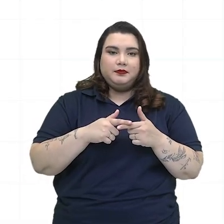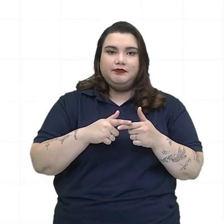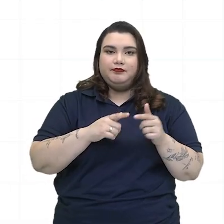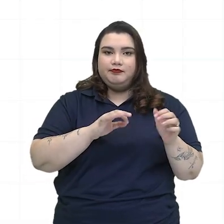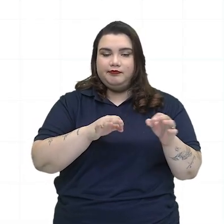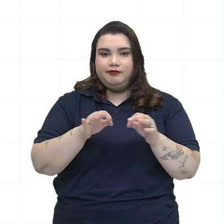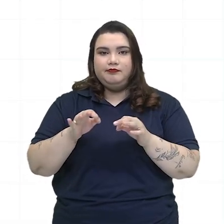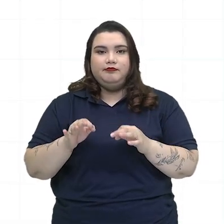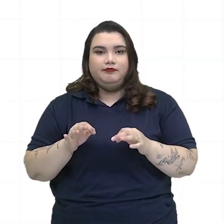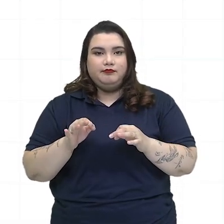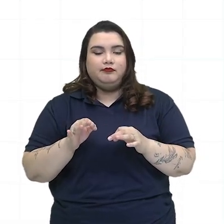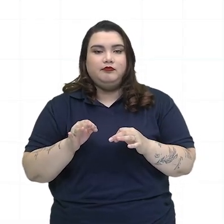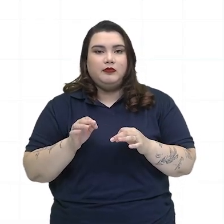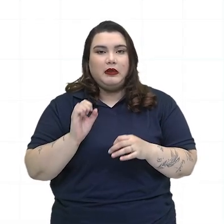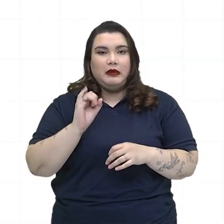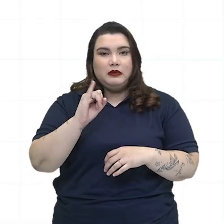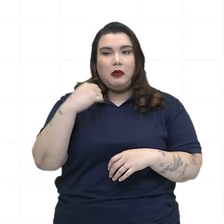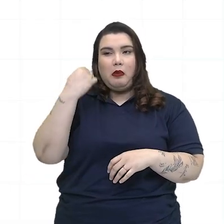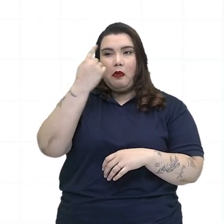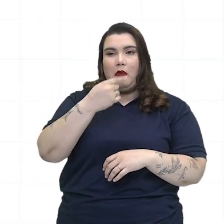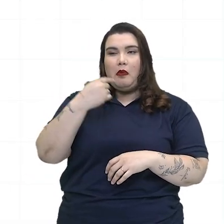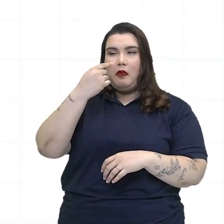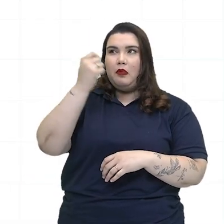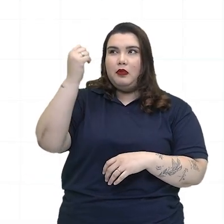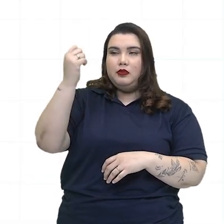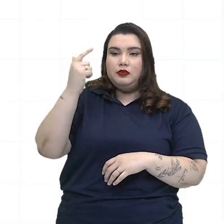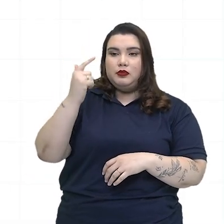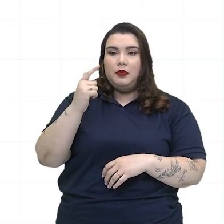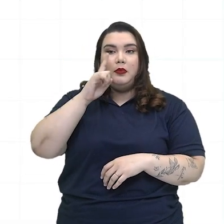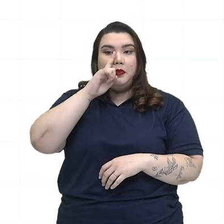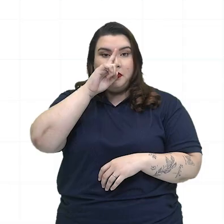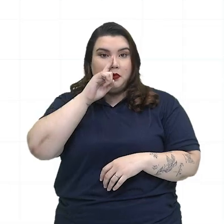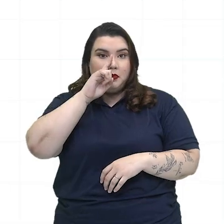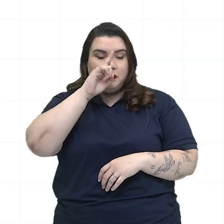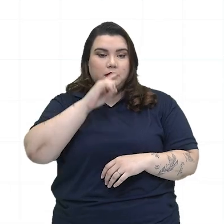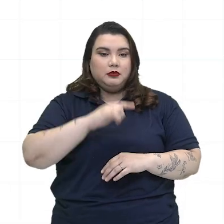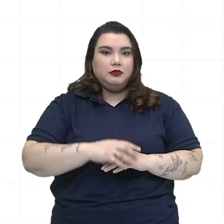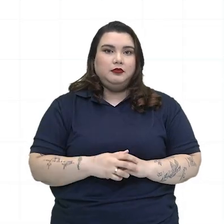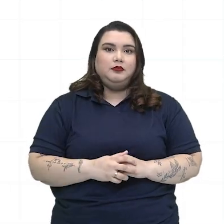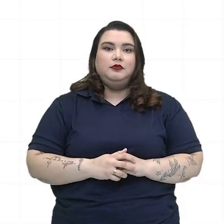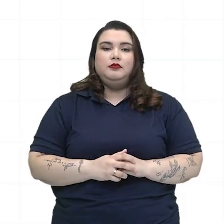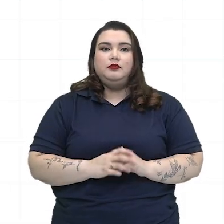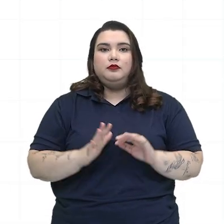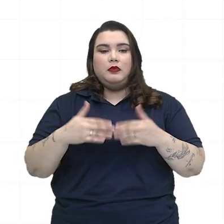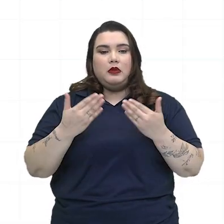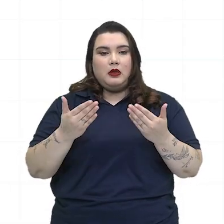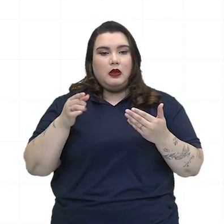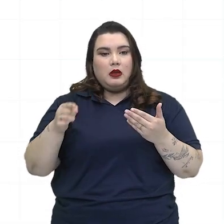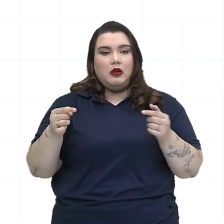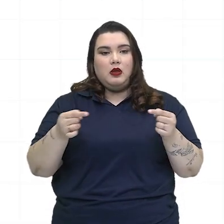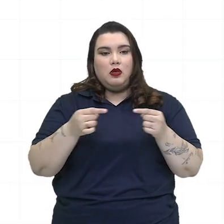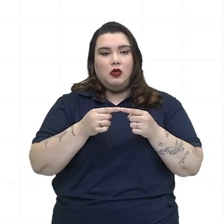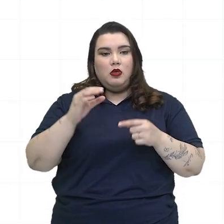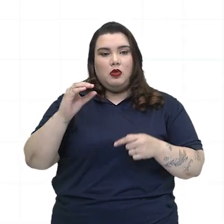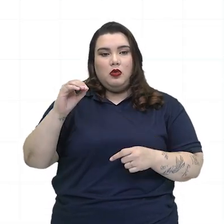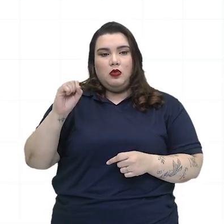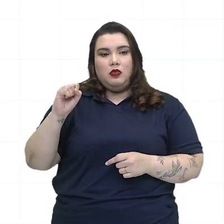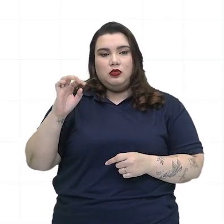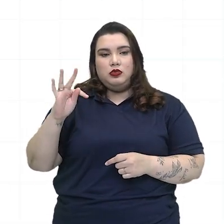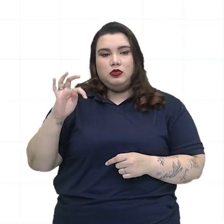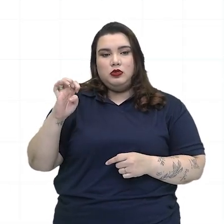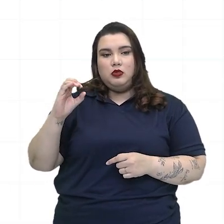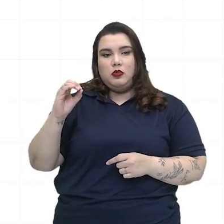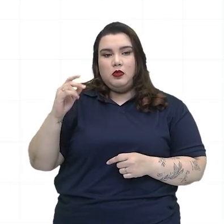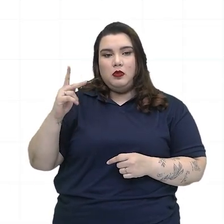prolongadas, né, exposições no sol, ao sol. Então, essa aí é a osteoporose. Vamos conhecer aí